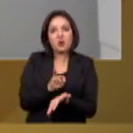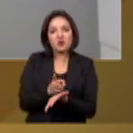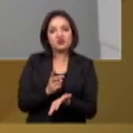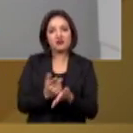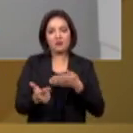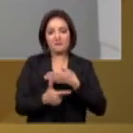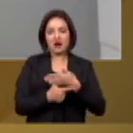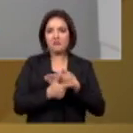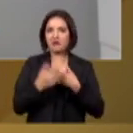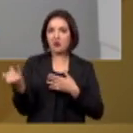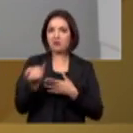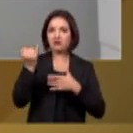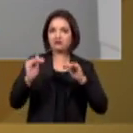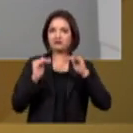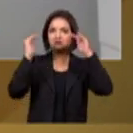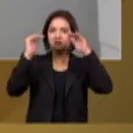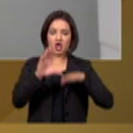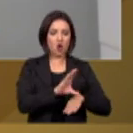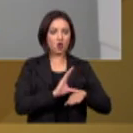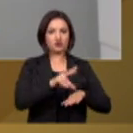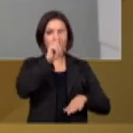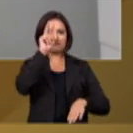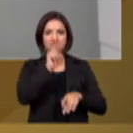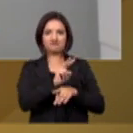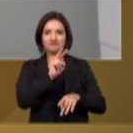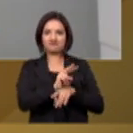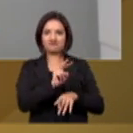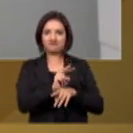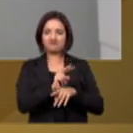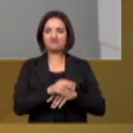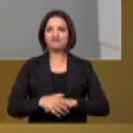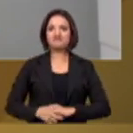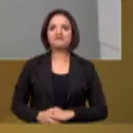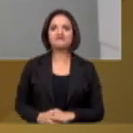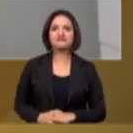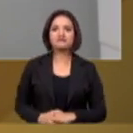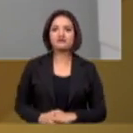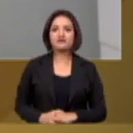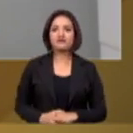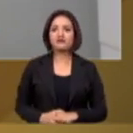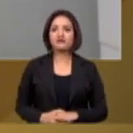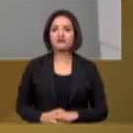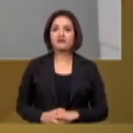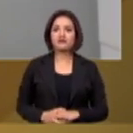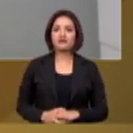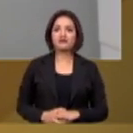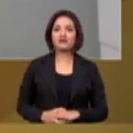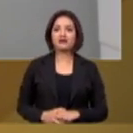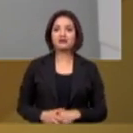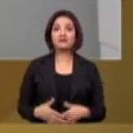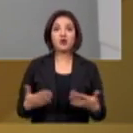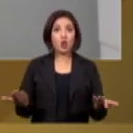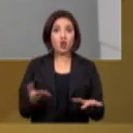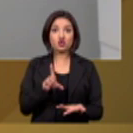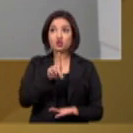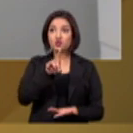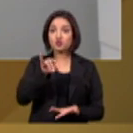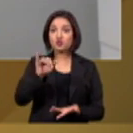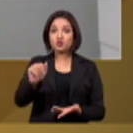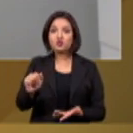papel da cor e guardião da constituição da república e não poderia ser